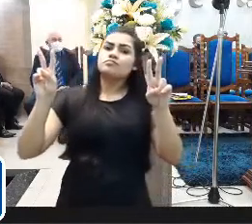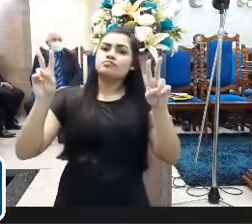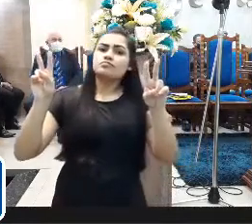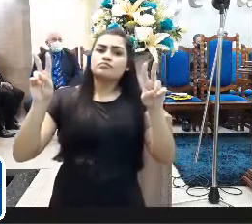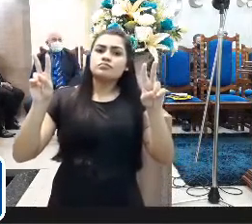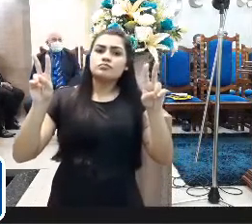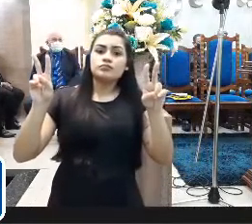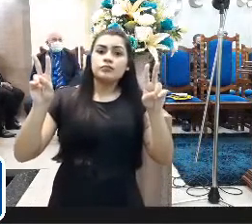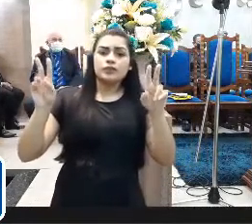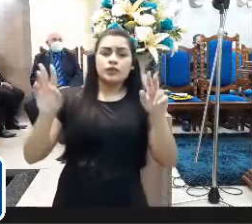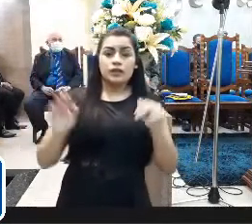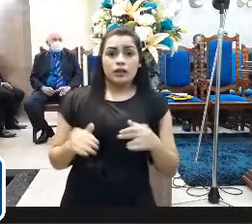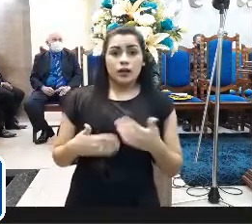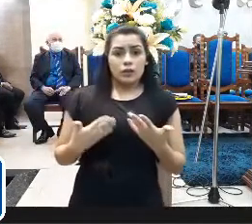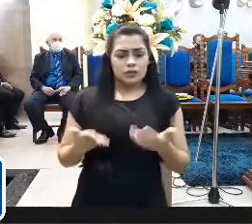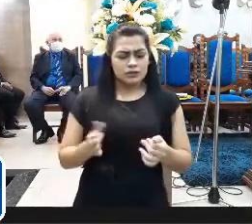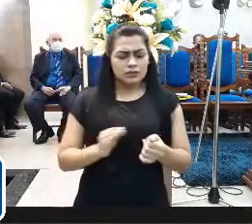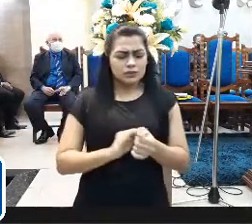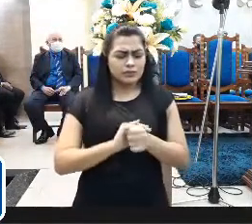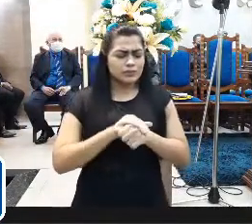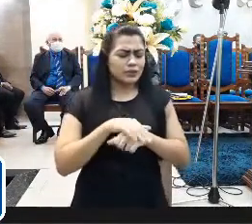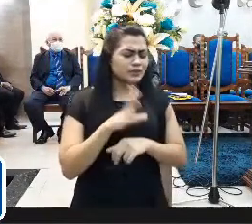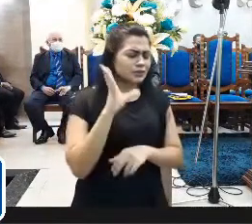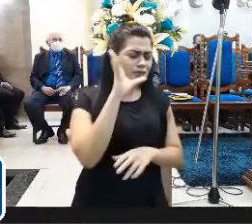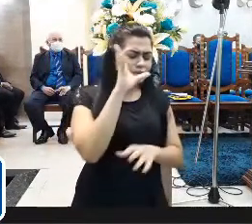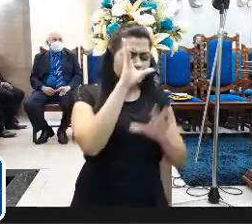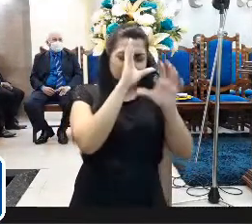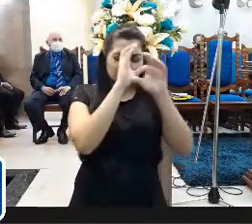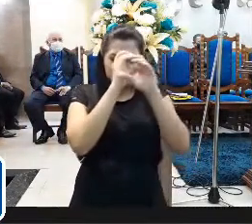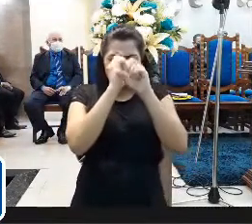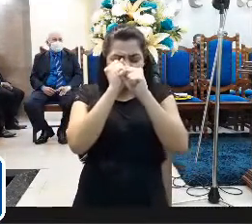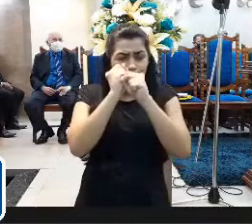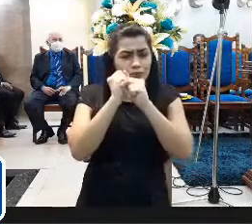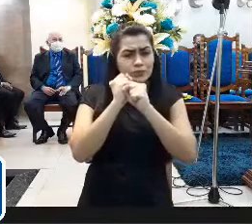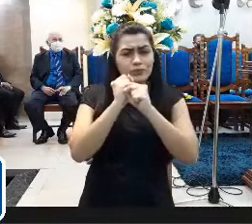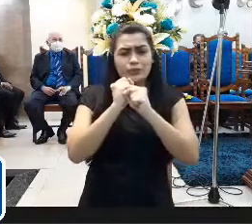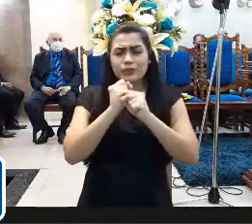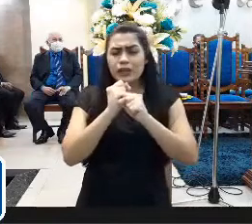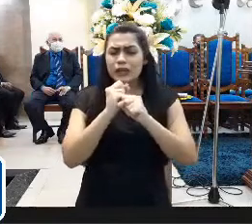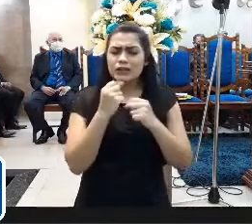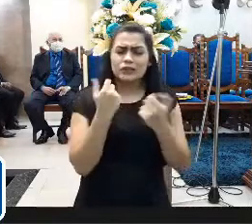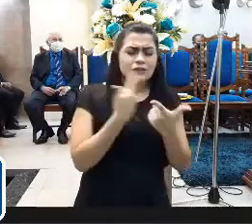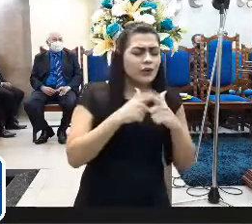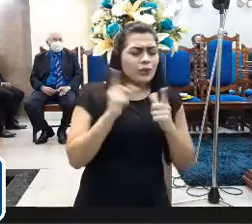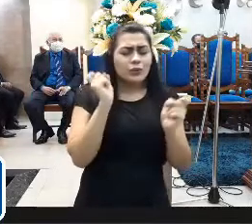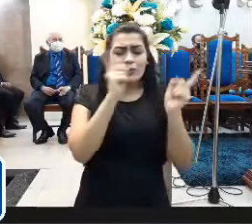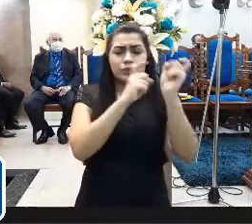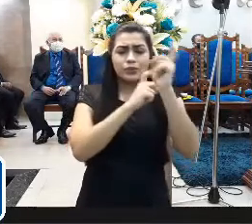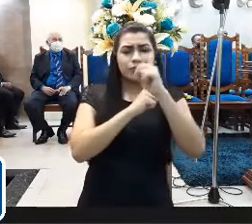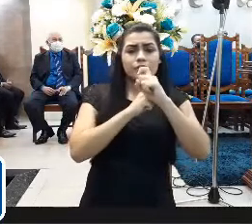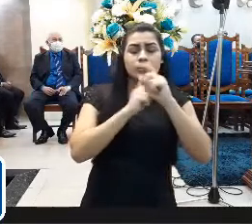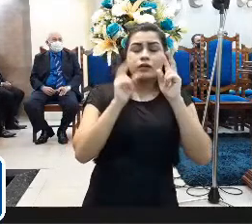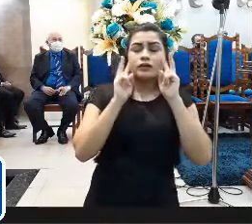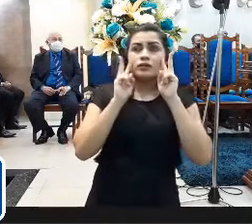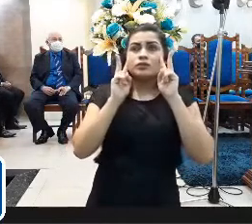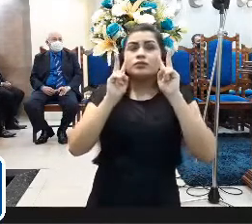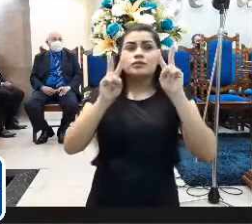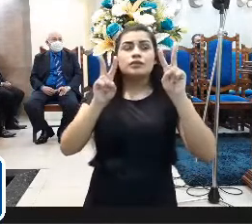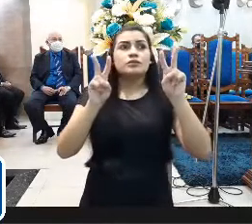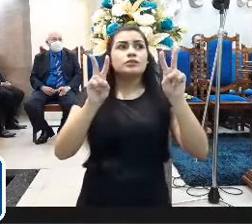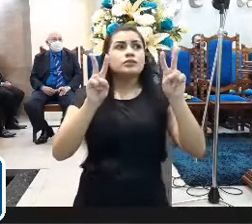noites mais escuras que nós contemplamos a beleza do